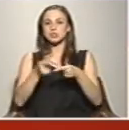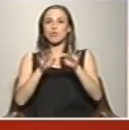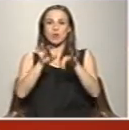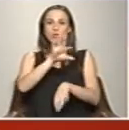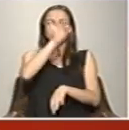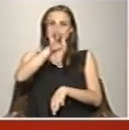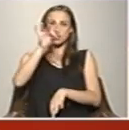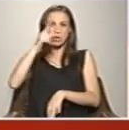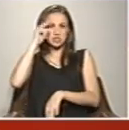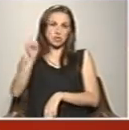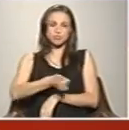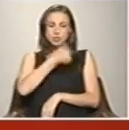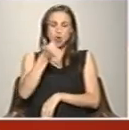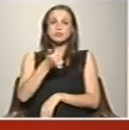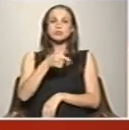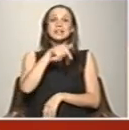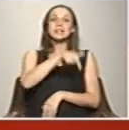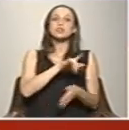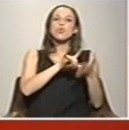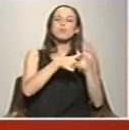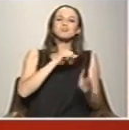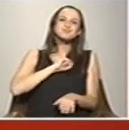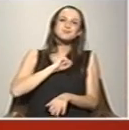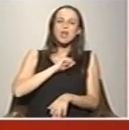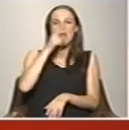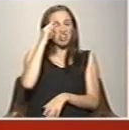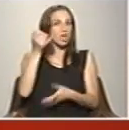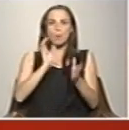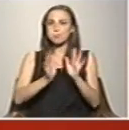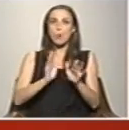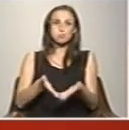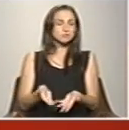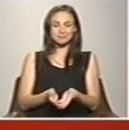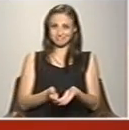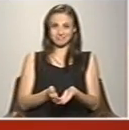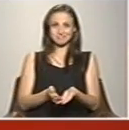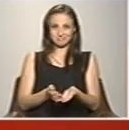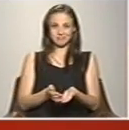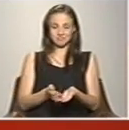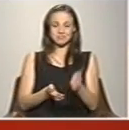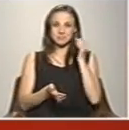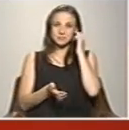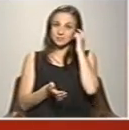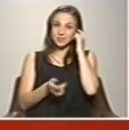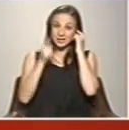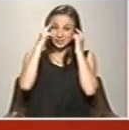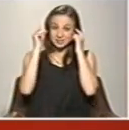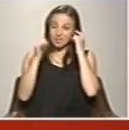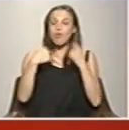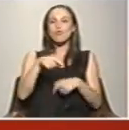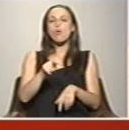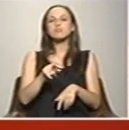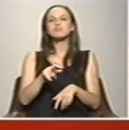ideias, no 3-Day Startup não é preciso ideia, portanto, logo aí há uma distinção. E depois as ideias chegam à parte